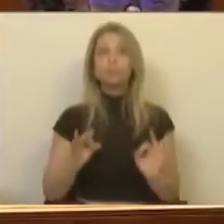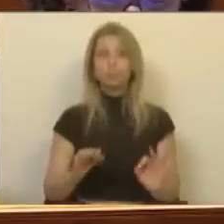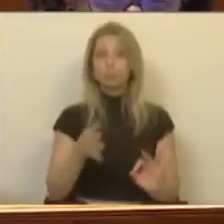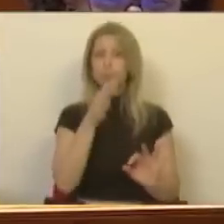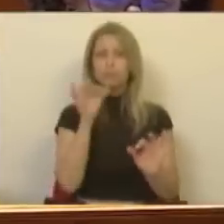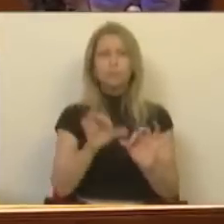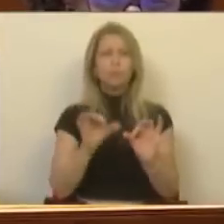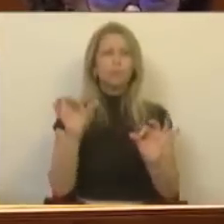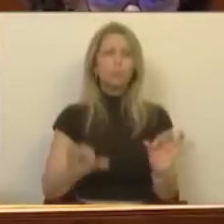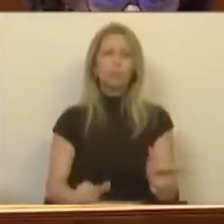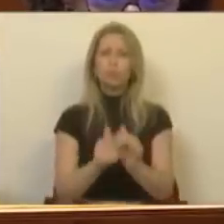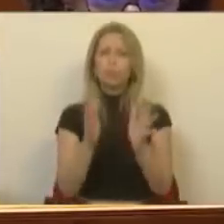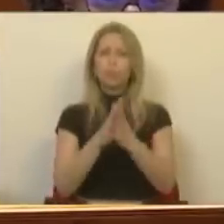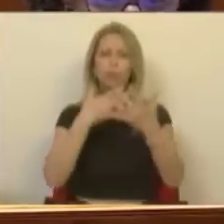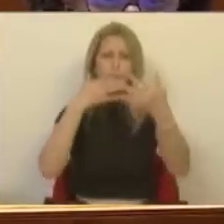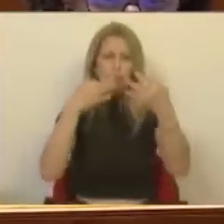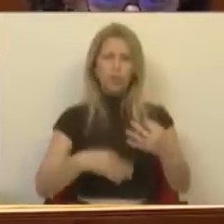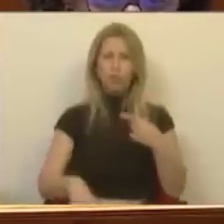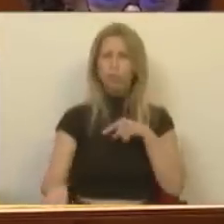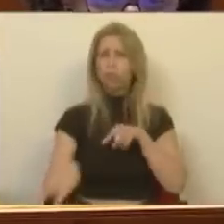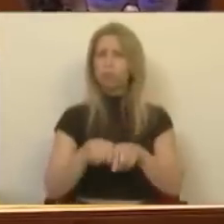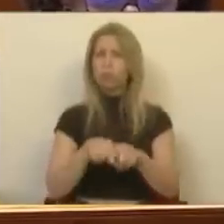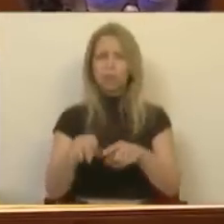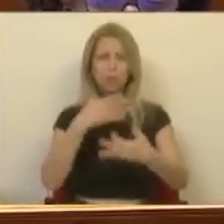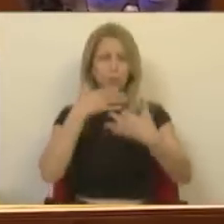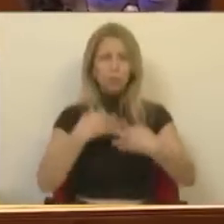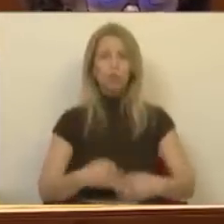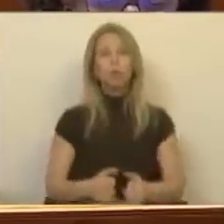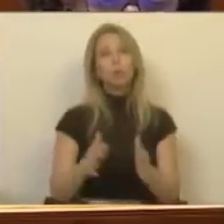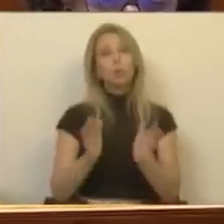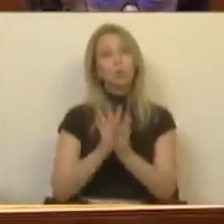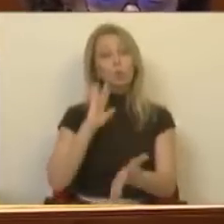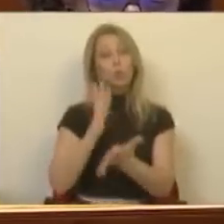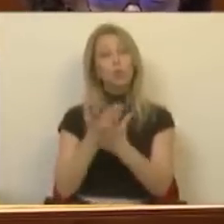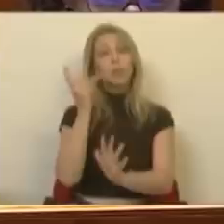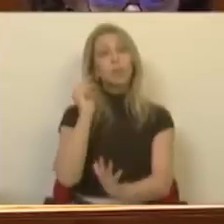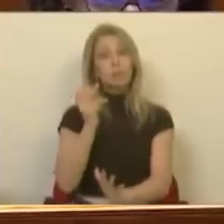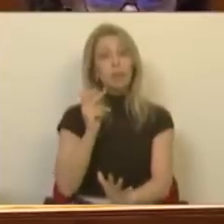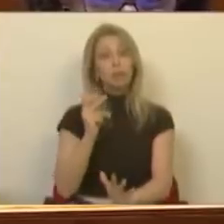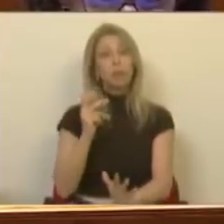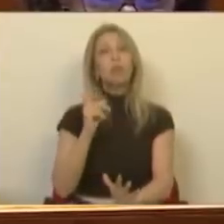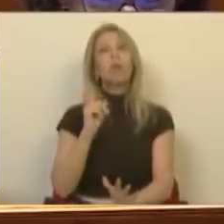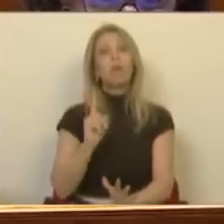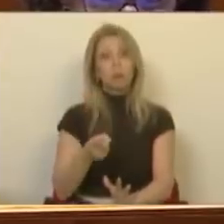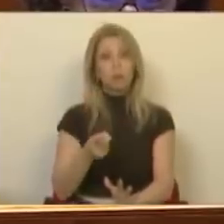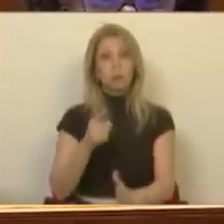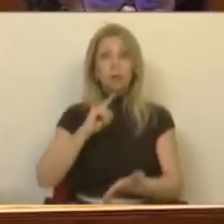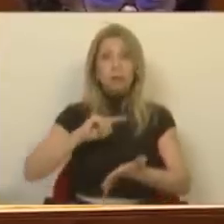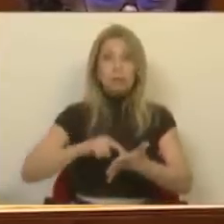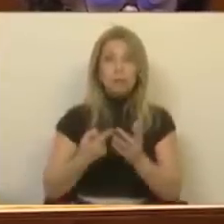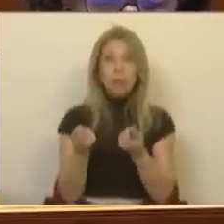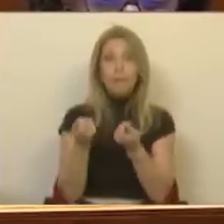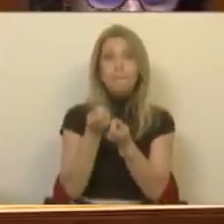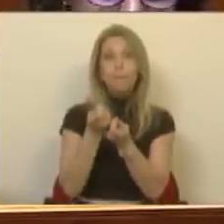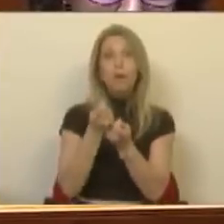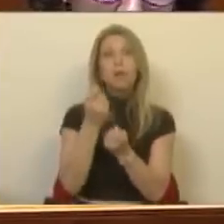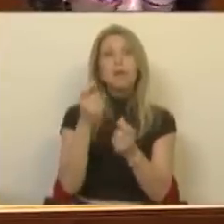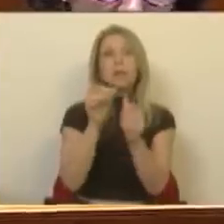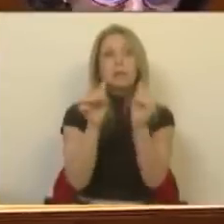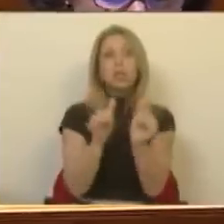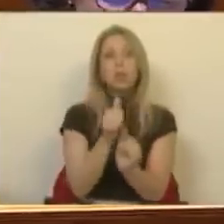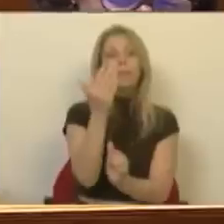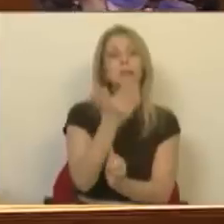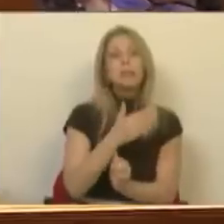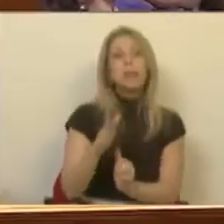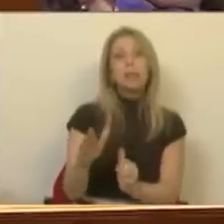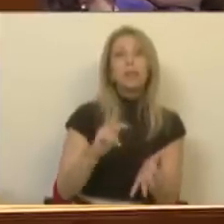discursos todos os políticos ao longo das últimas décadas que a necessidade de aproximar O sistema científico tecnológico